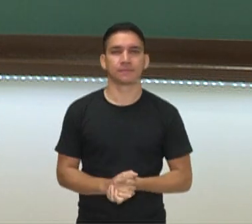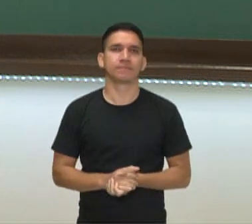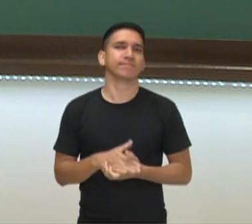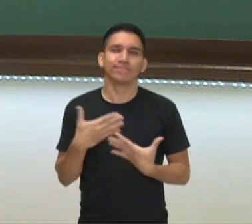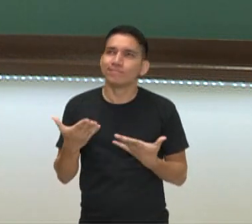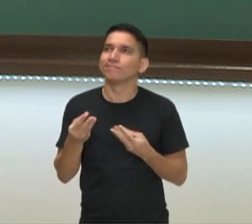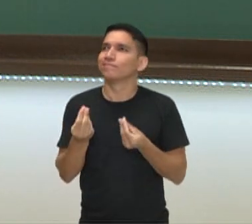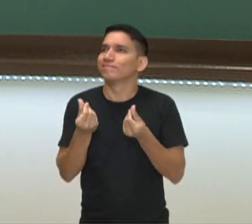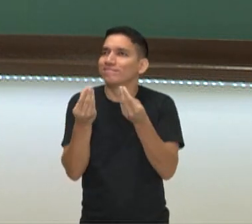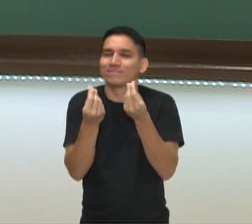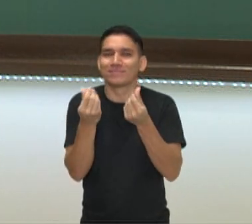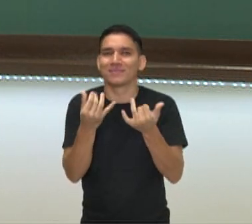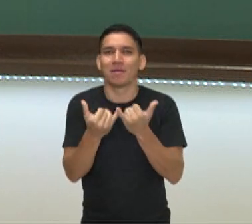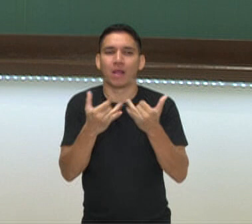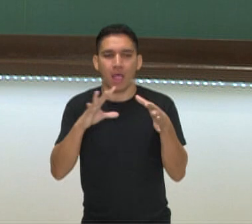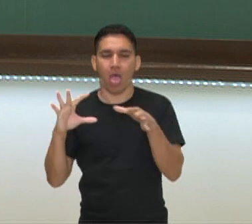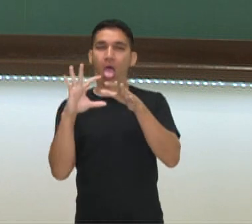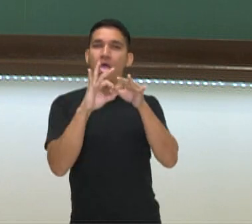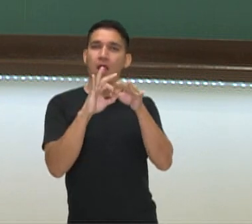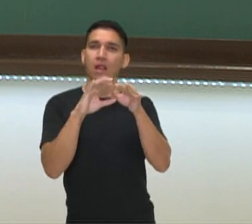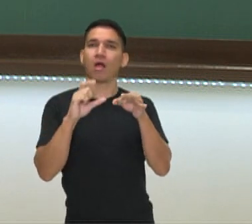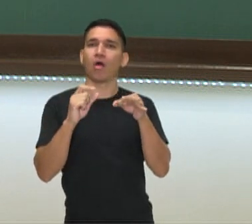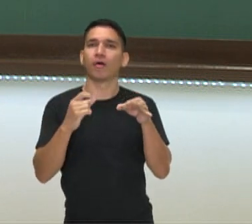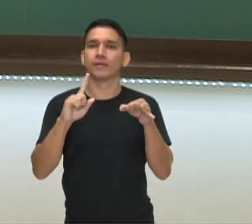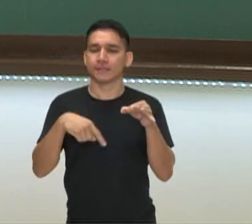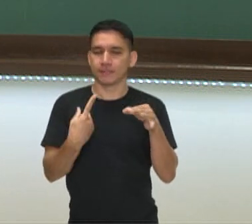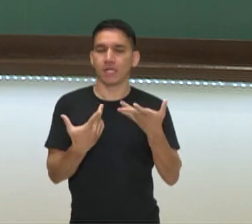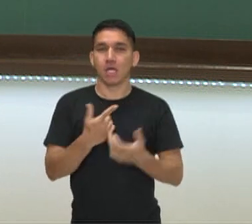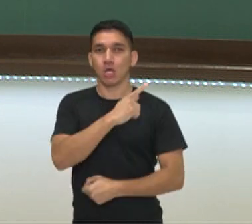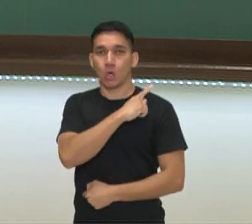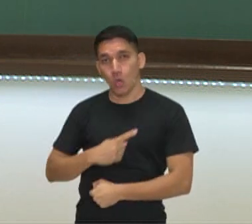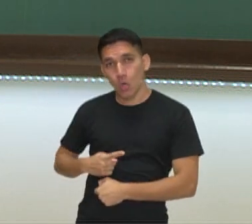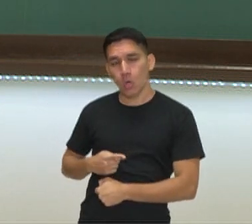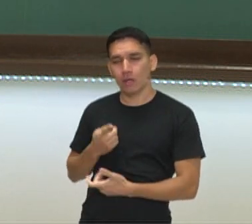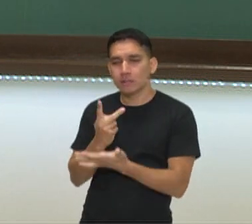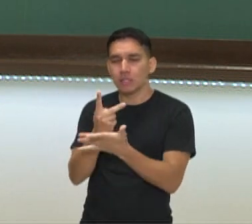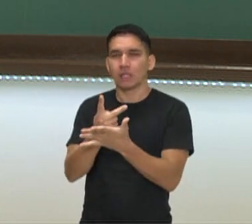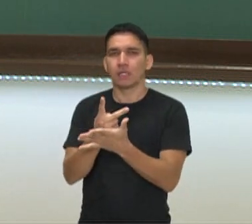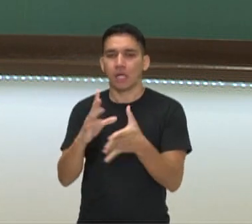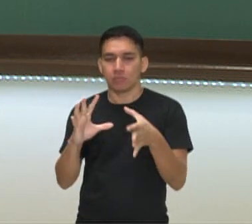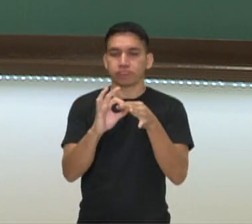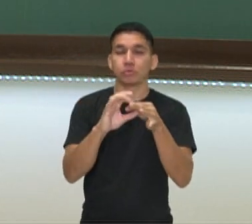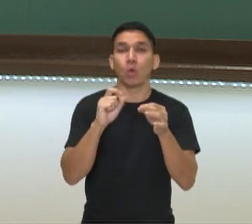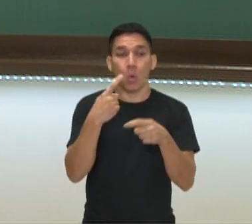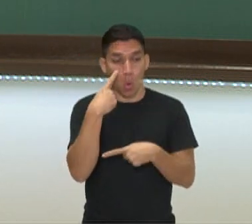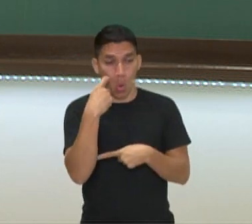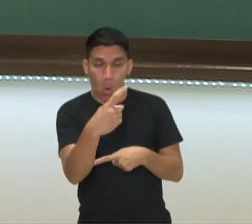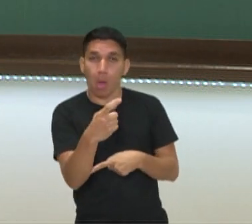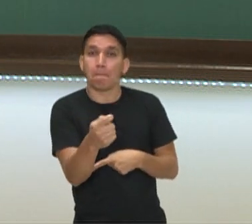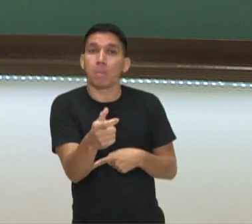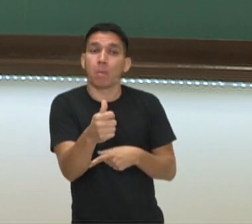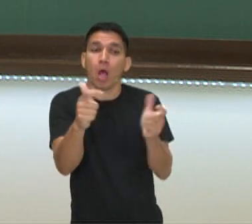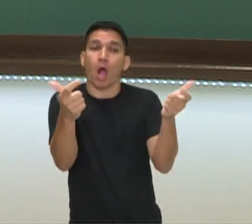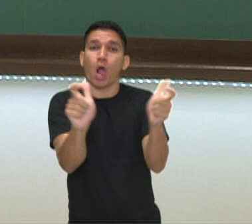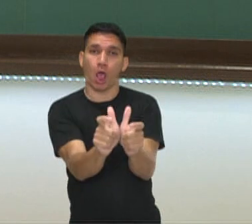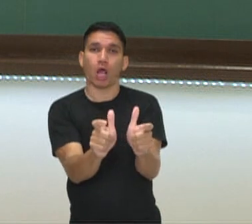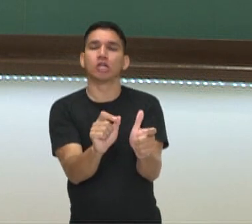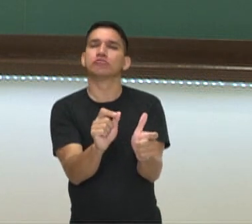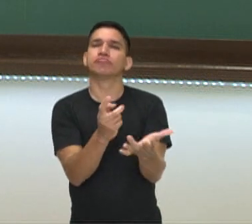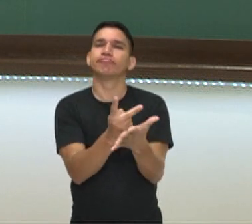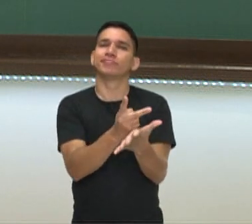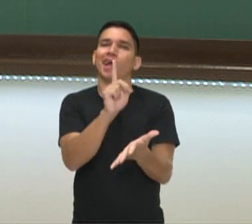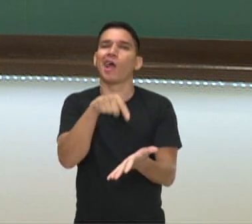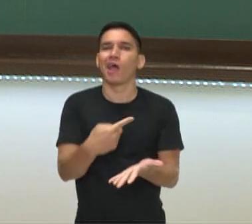Ainda muito atrelado, o Estado era muito atrelado aos interesses, né, de uma minoria aí,